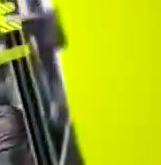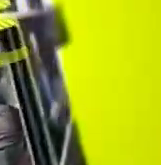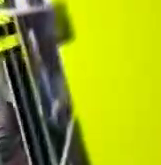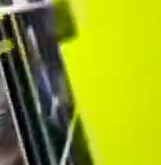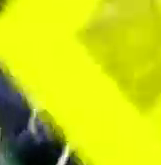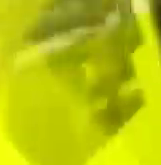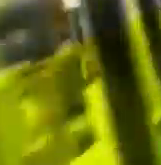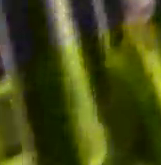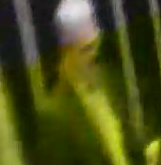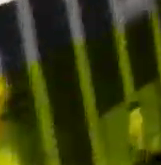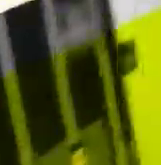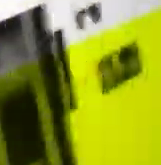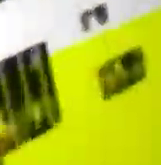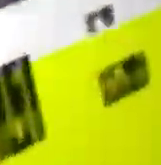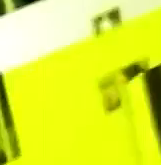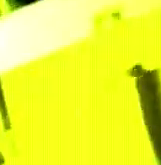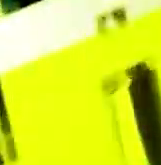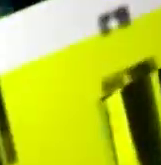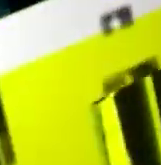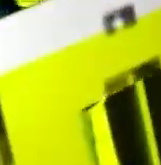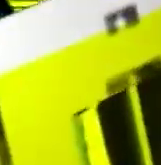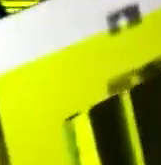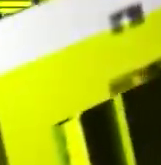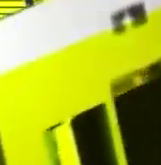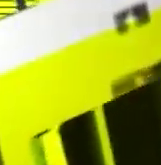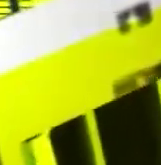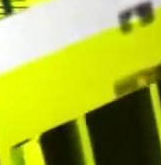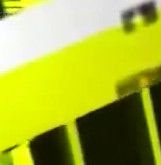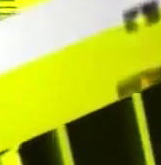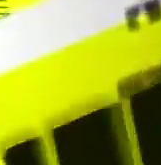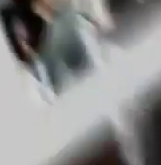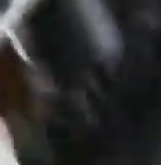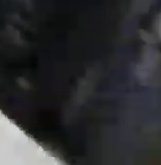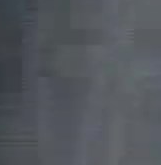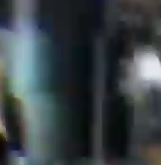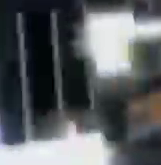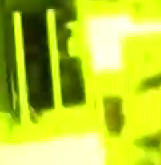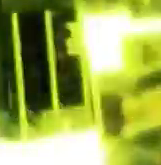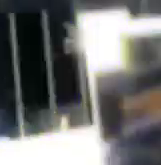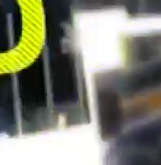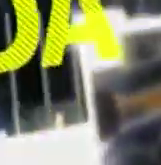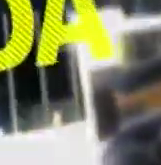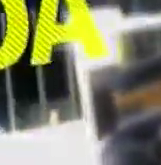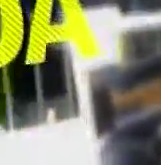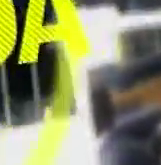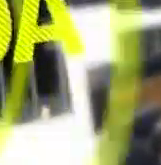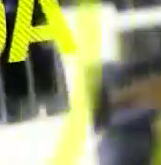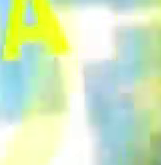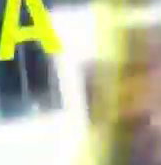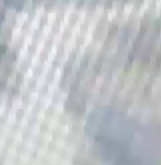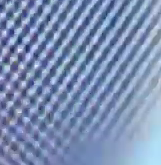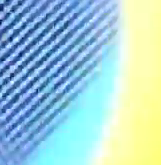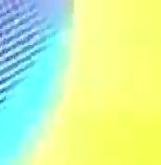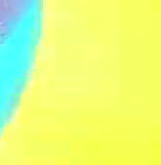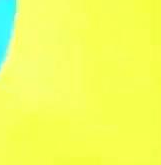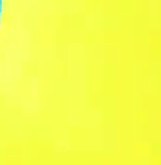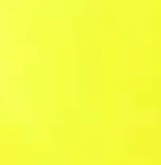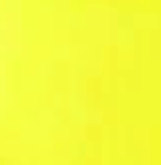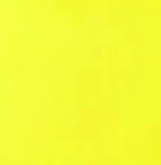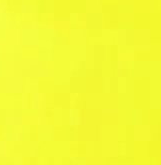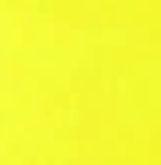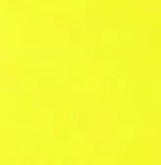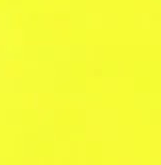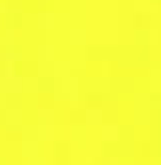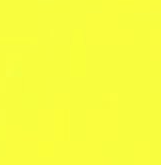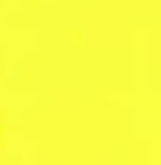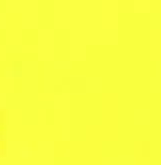que sejam menos importantes. Um segundo encaminhamento. Ministério de Santos, no meu estado de São Paulo.